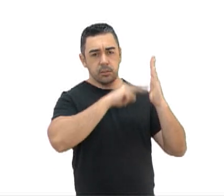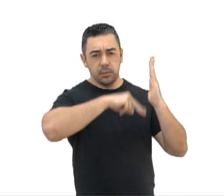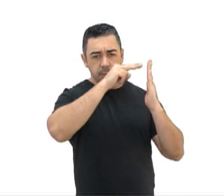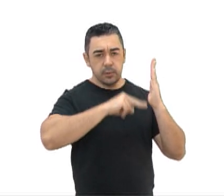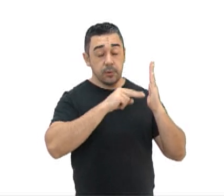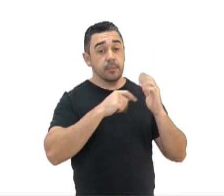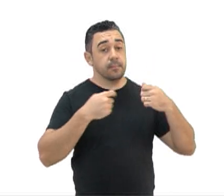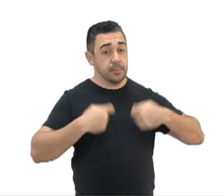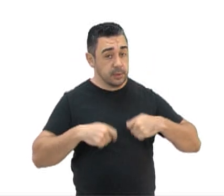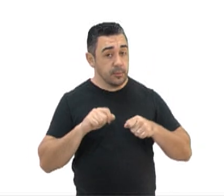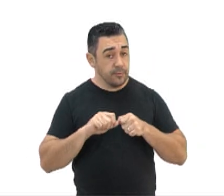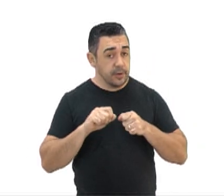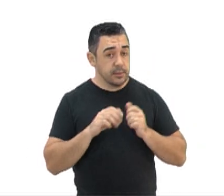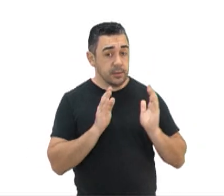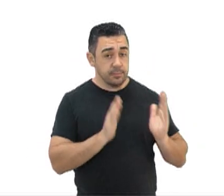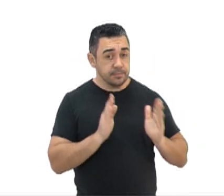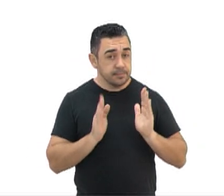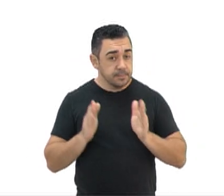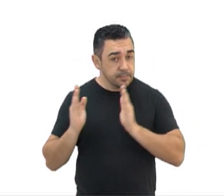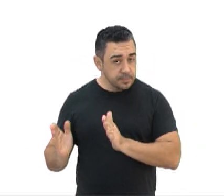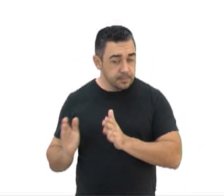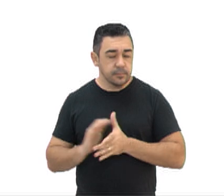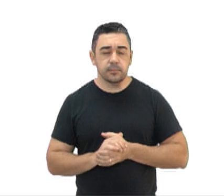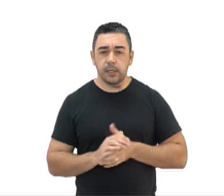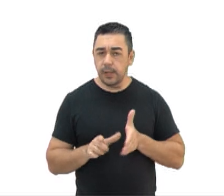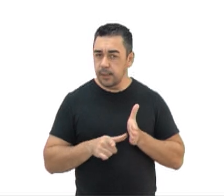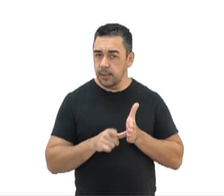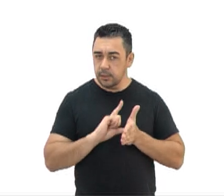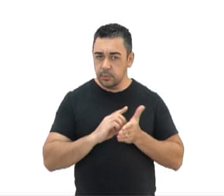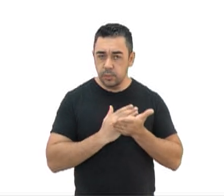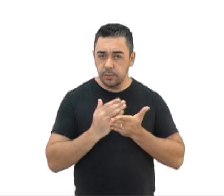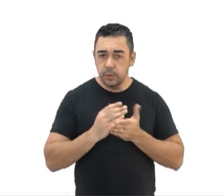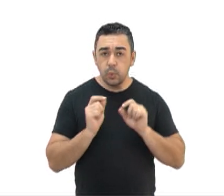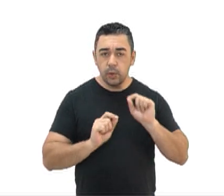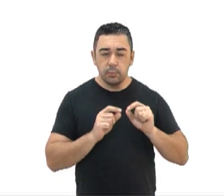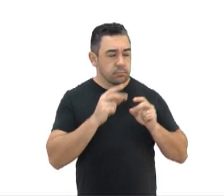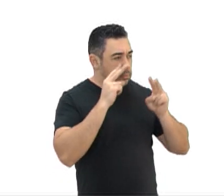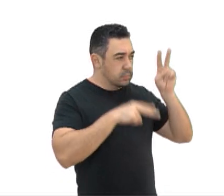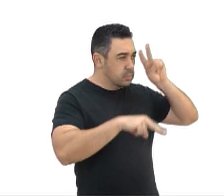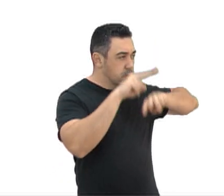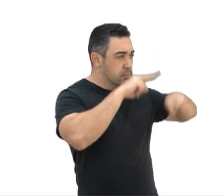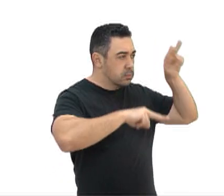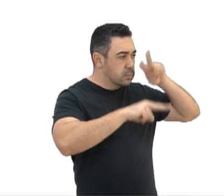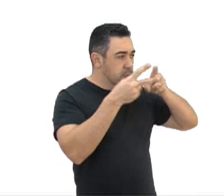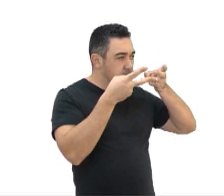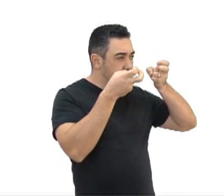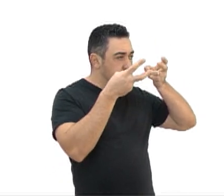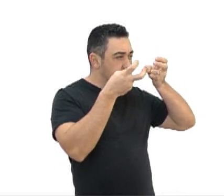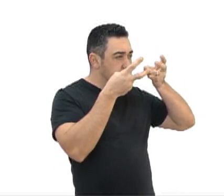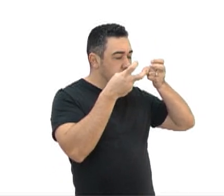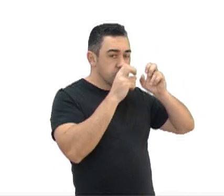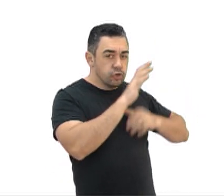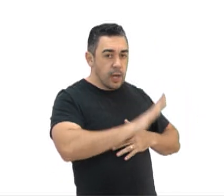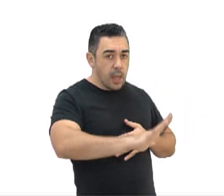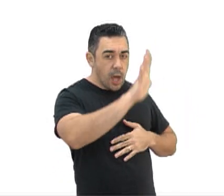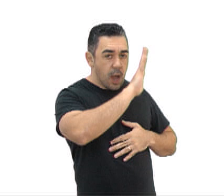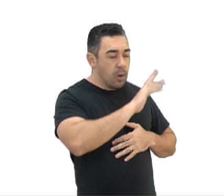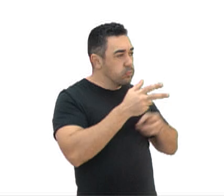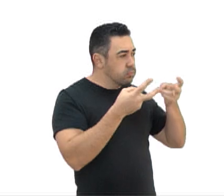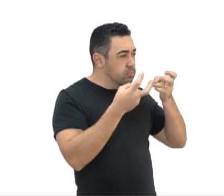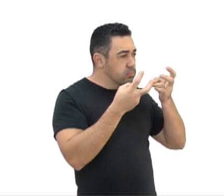realizar algumas etapas. Inicialmente, aquecemos o olhar. Temos uma percepção geral da